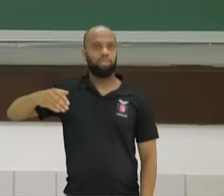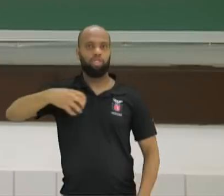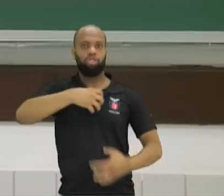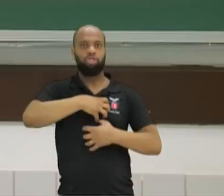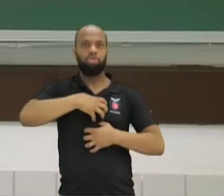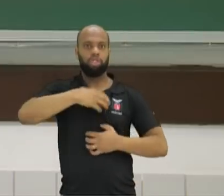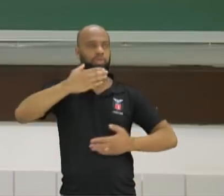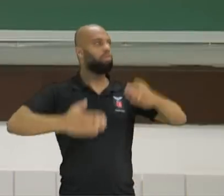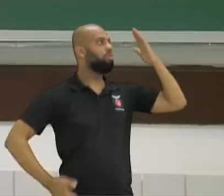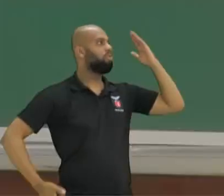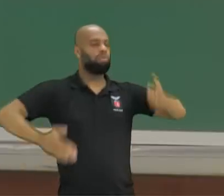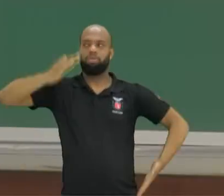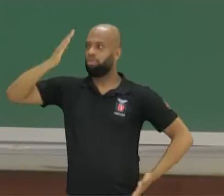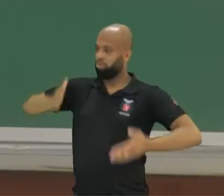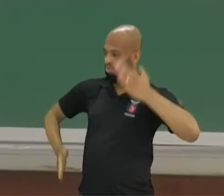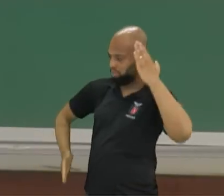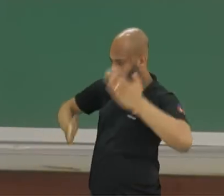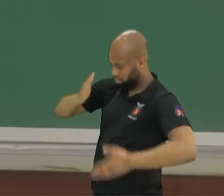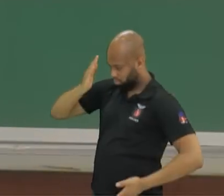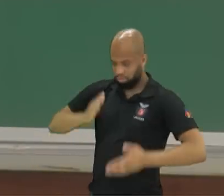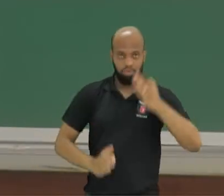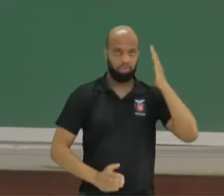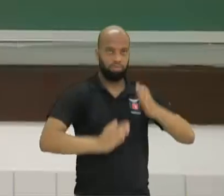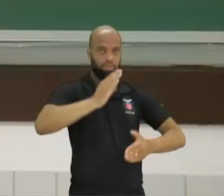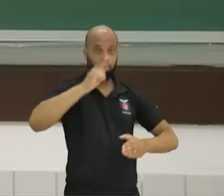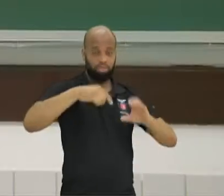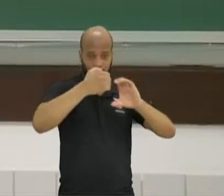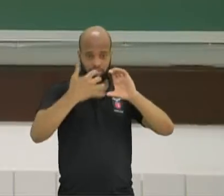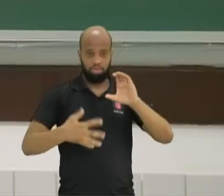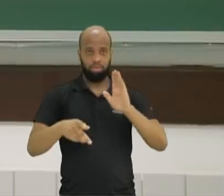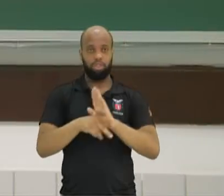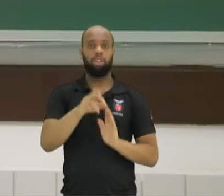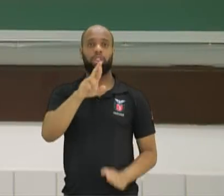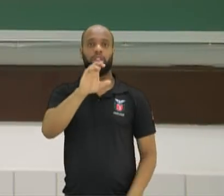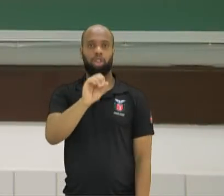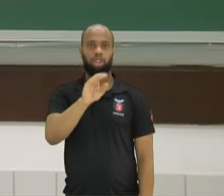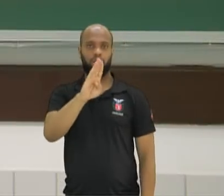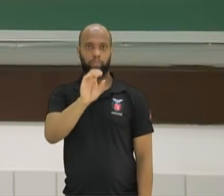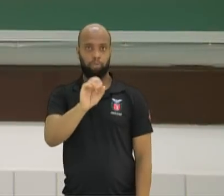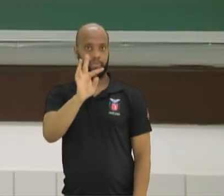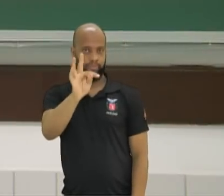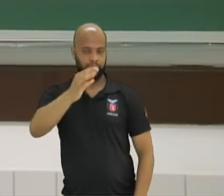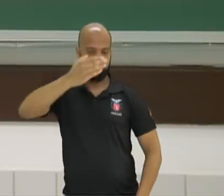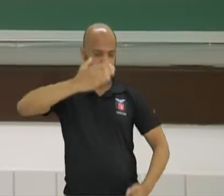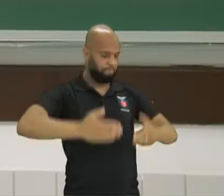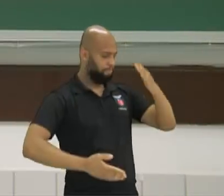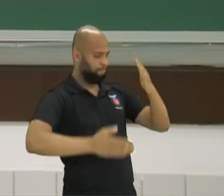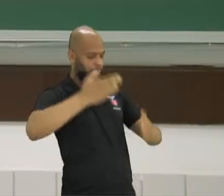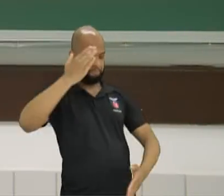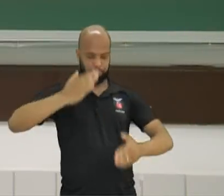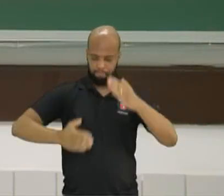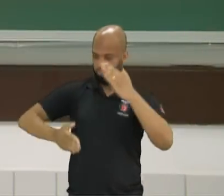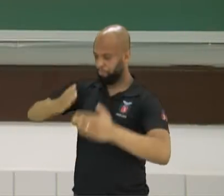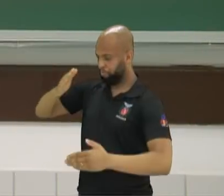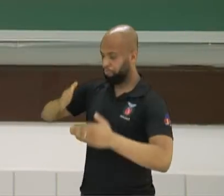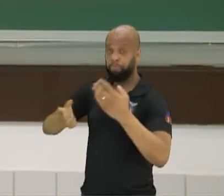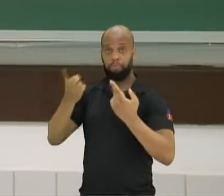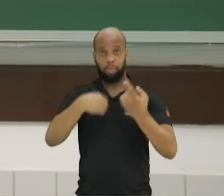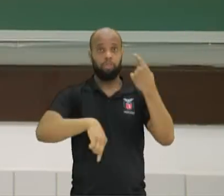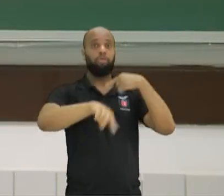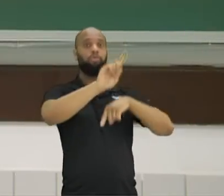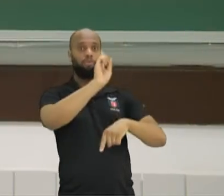fazendo exatamente os movimentos, né, característicos do robô, né? Então, o robô é que